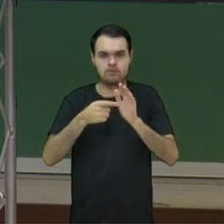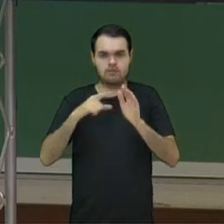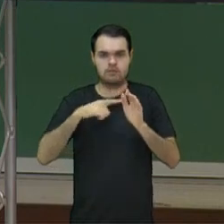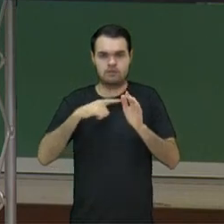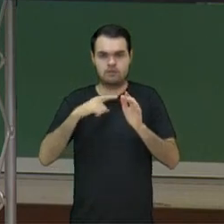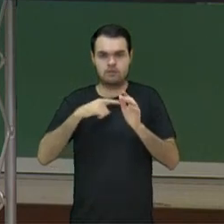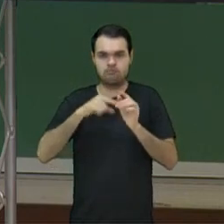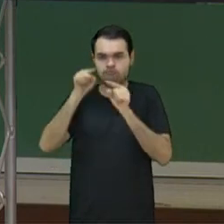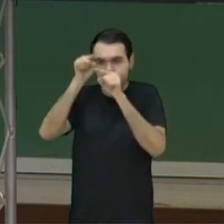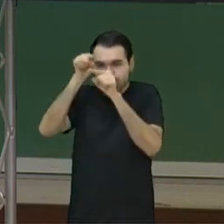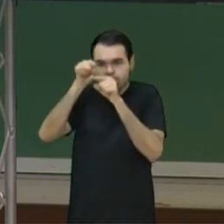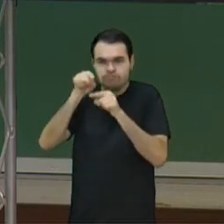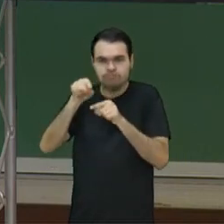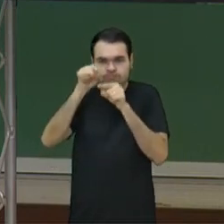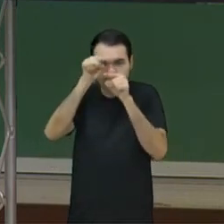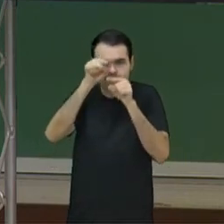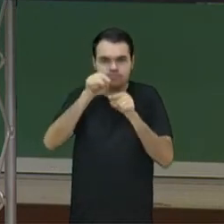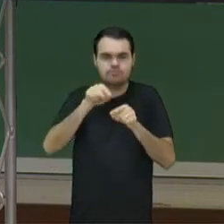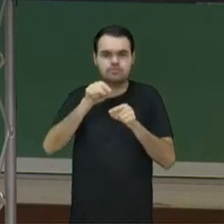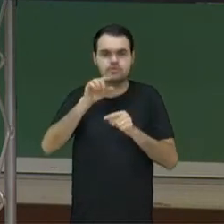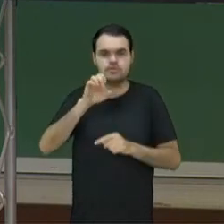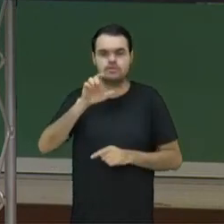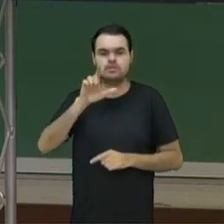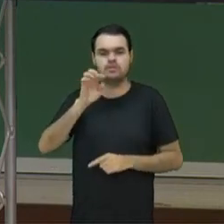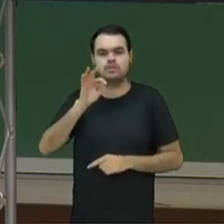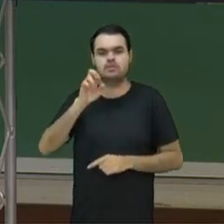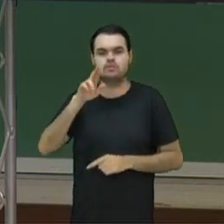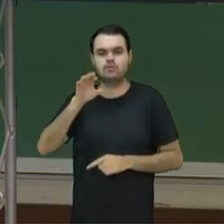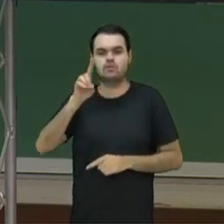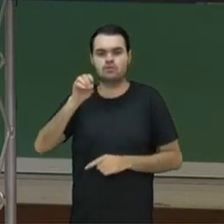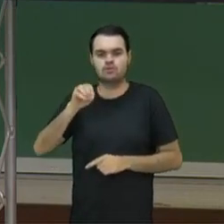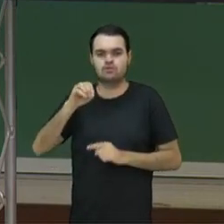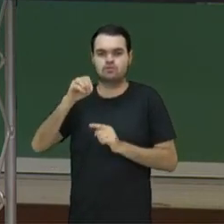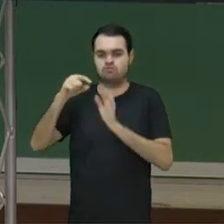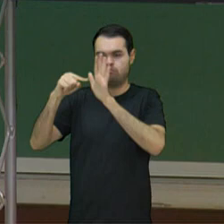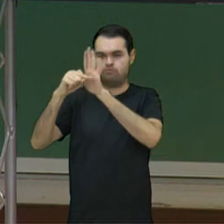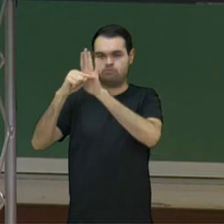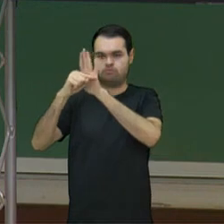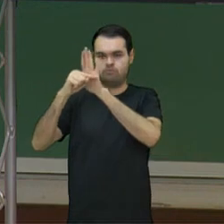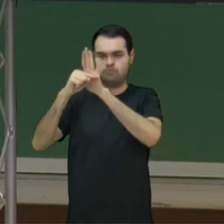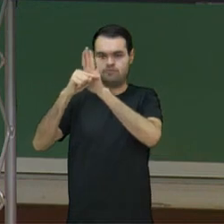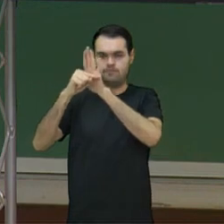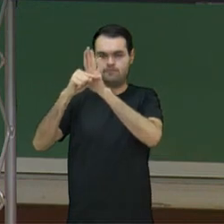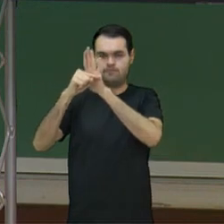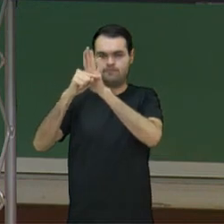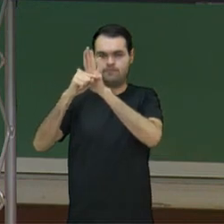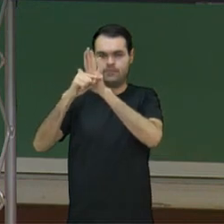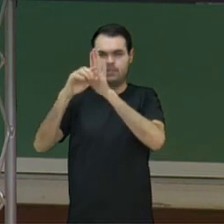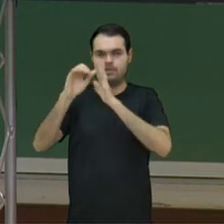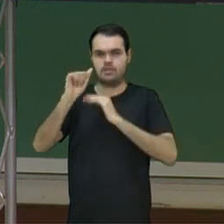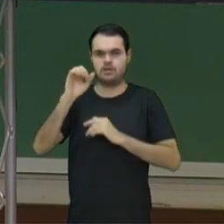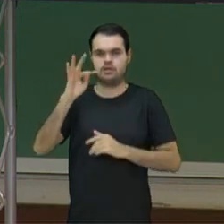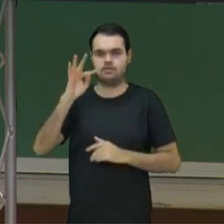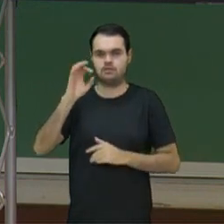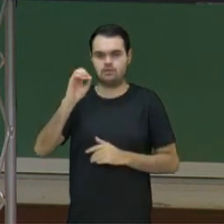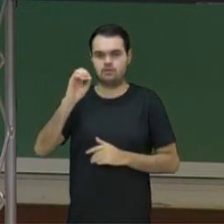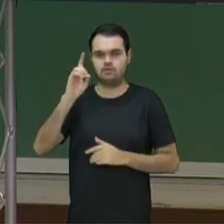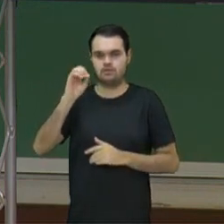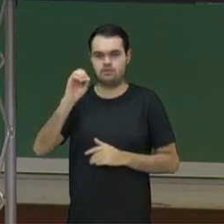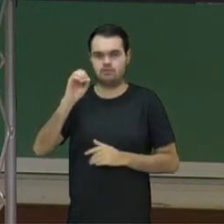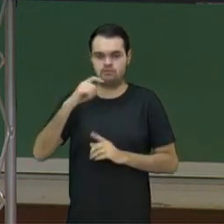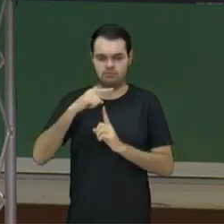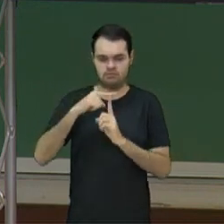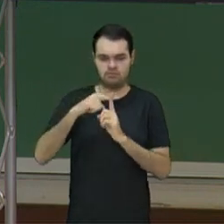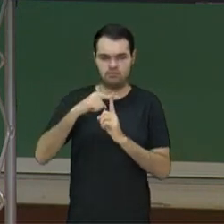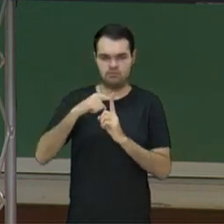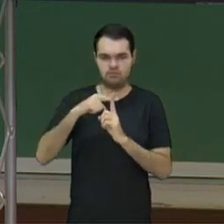eletrodos aqui, né? Eletrodo negativo, o eletrodo negativo, que chama-se cátodo, e o eletrodo